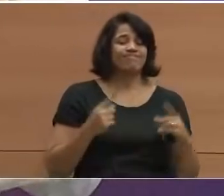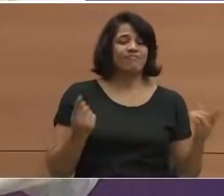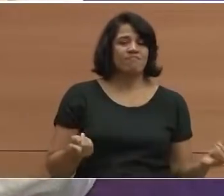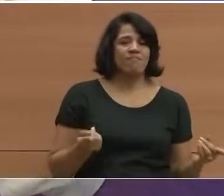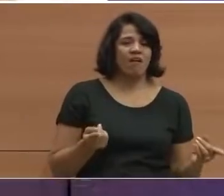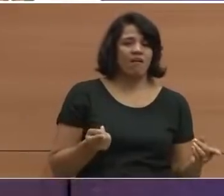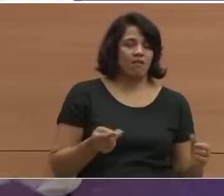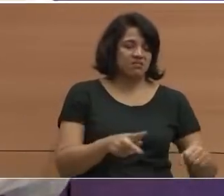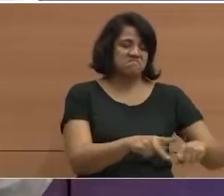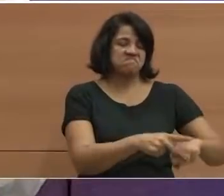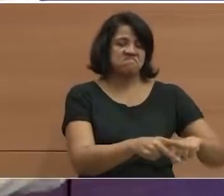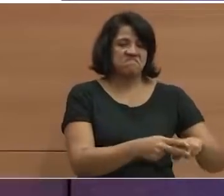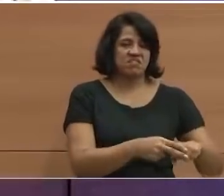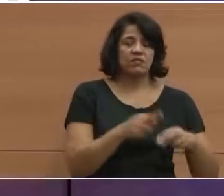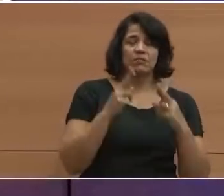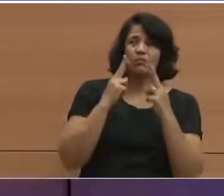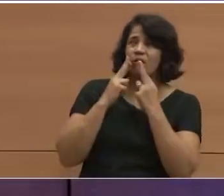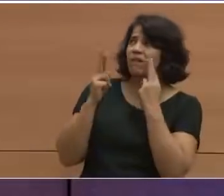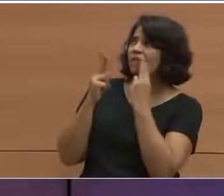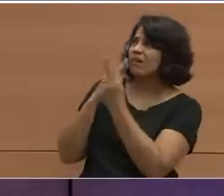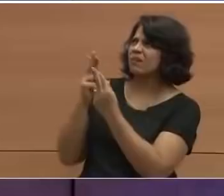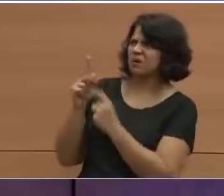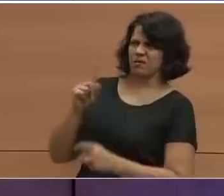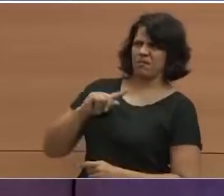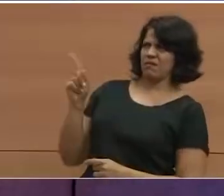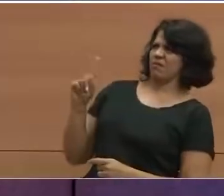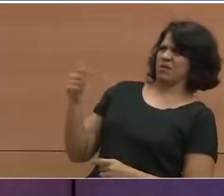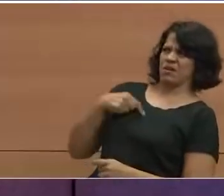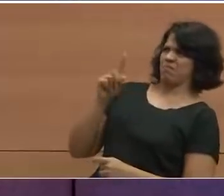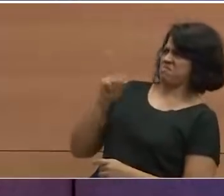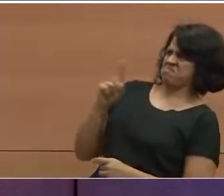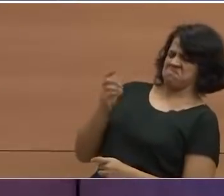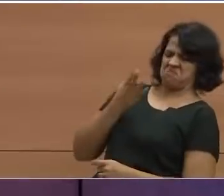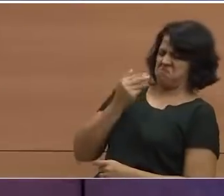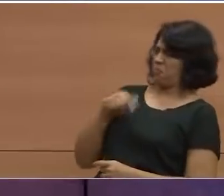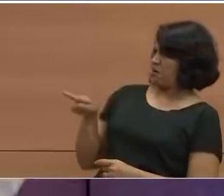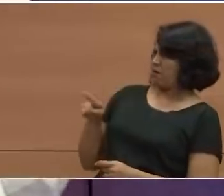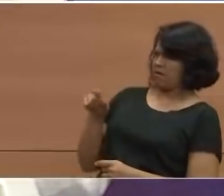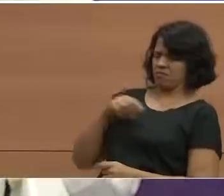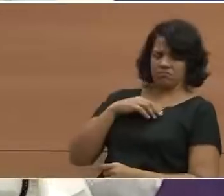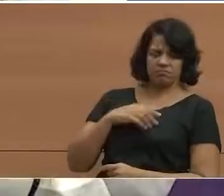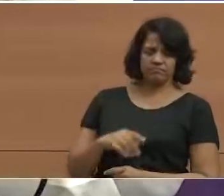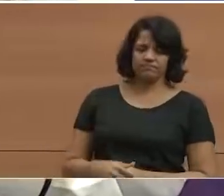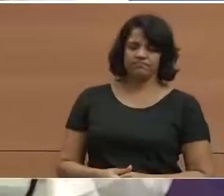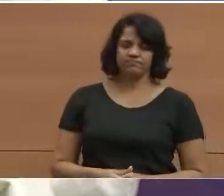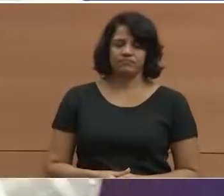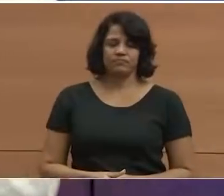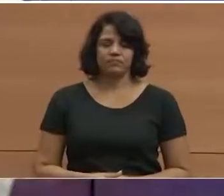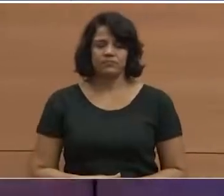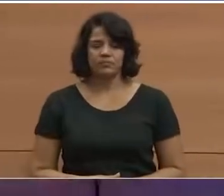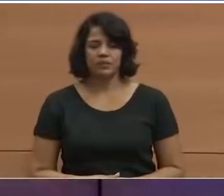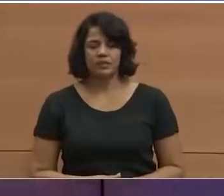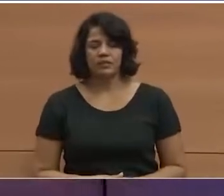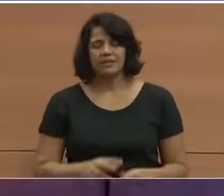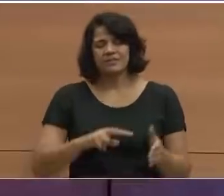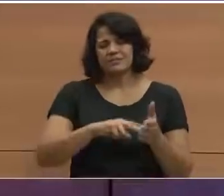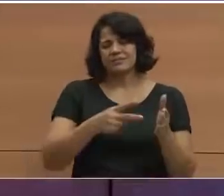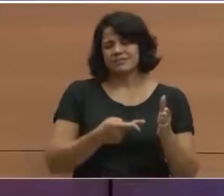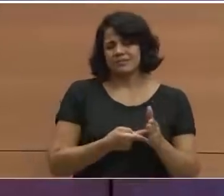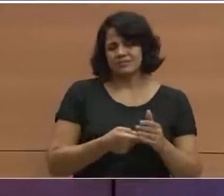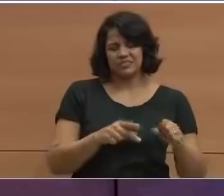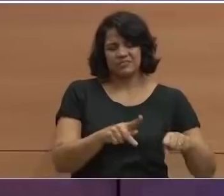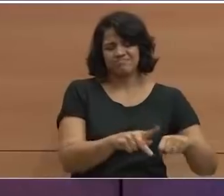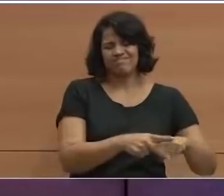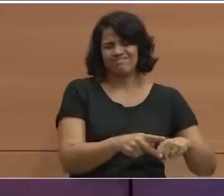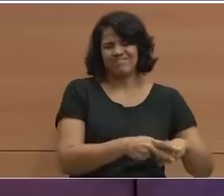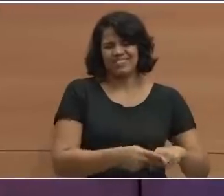alguém carregado de conceito judaico. E quando ele foi levado por aquelas pessoas para